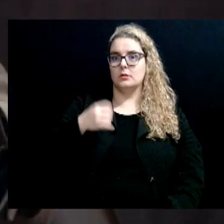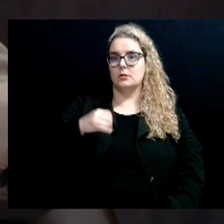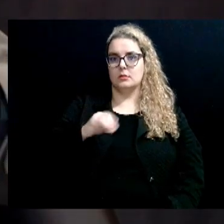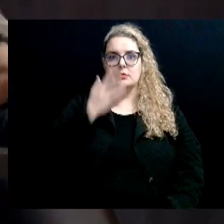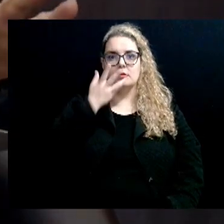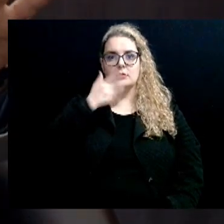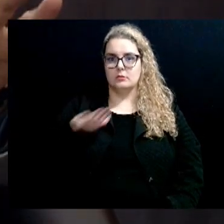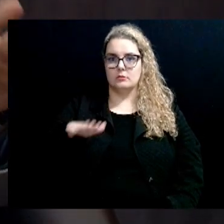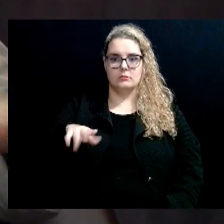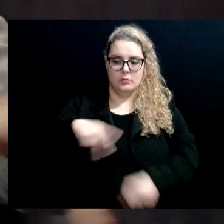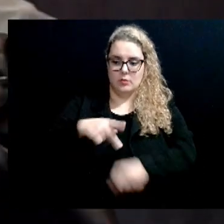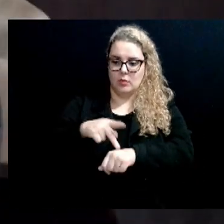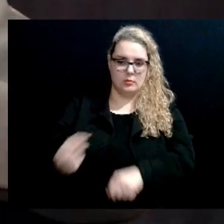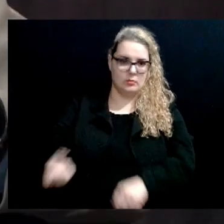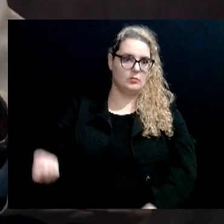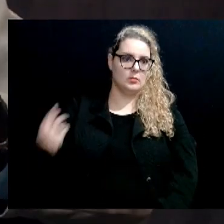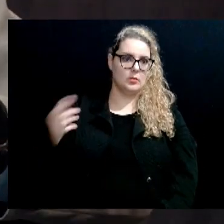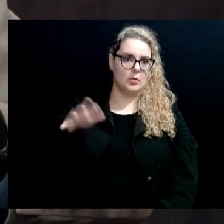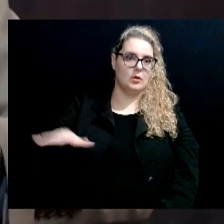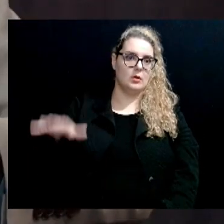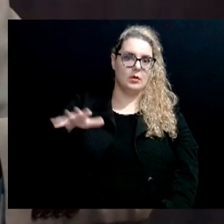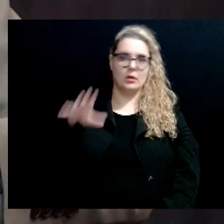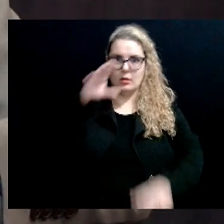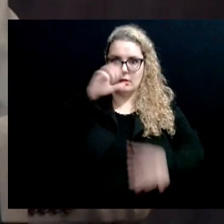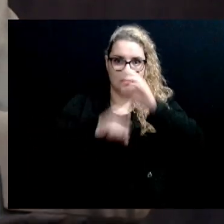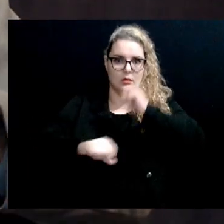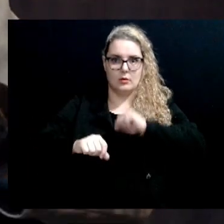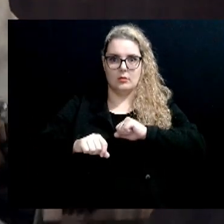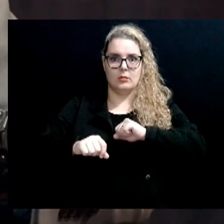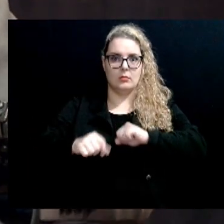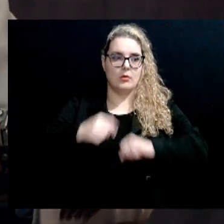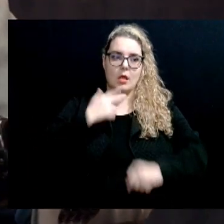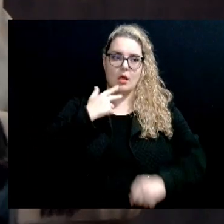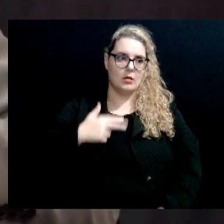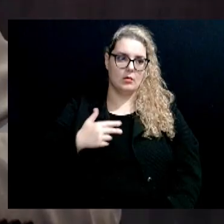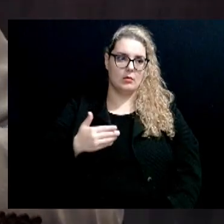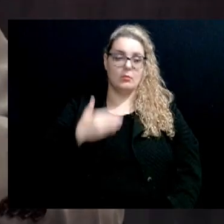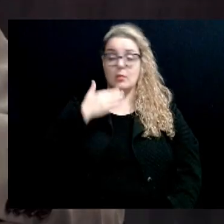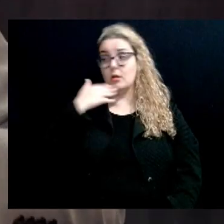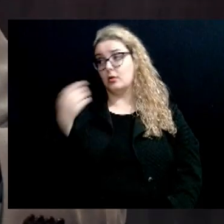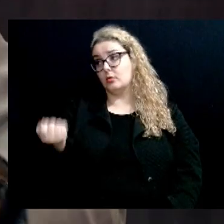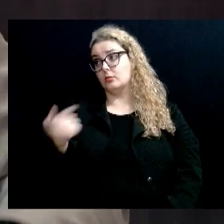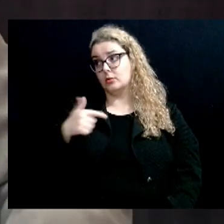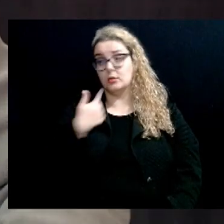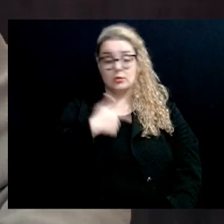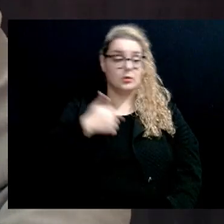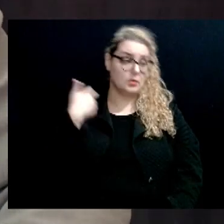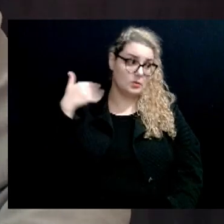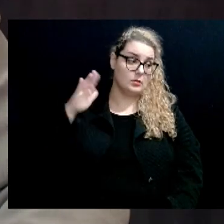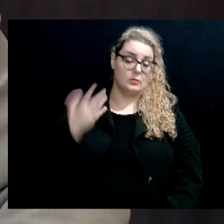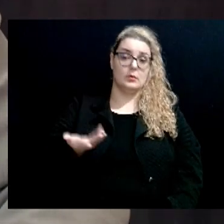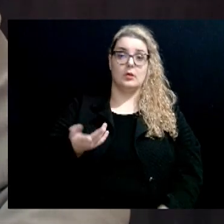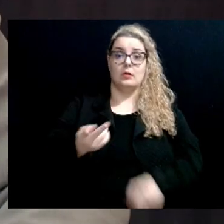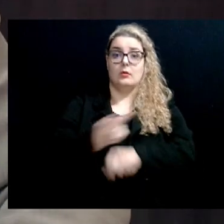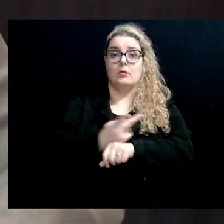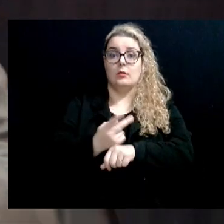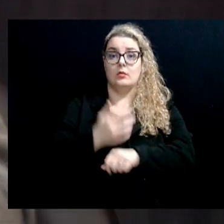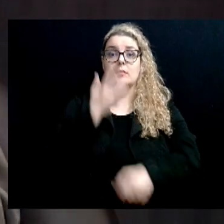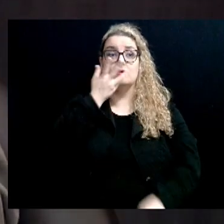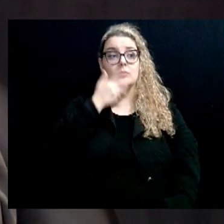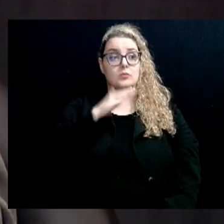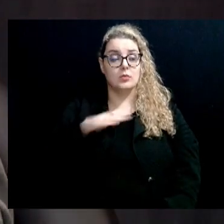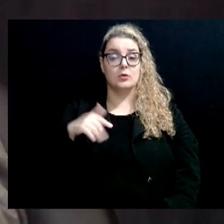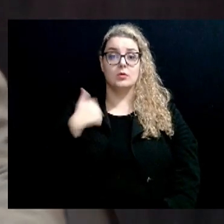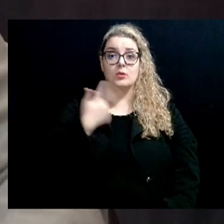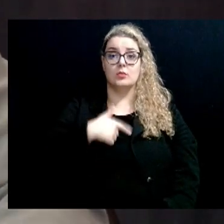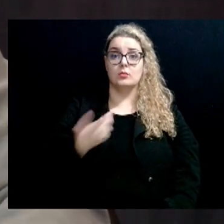estrangeiro, ela aprende inglês muito mais fácil que a gente adulto. É isso. E qual que é a grande questão, até puxando um pouco essa questão da infância? Nós somos seres